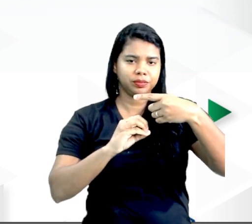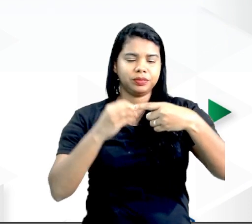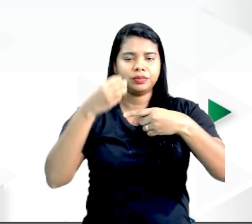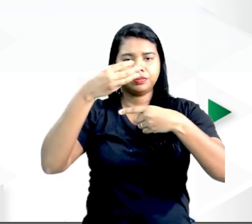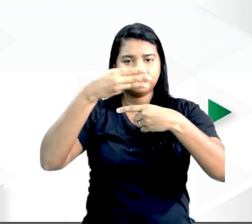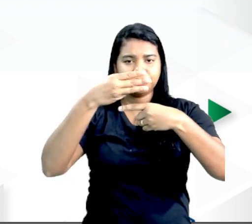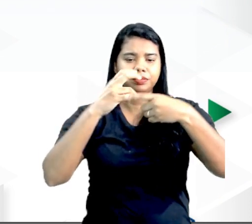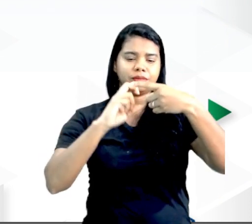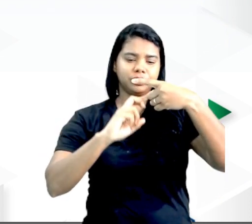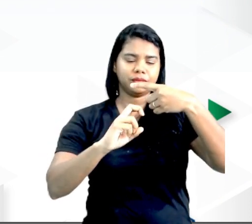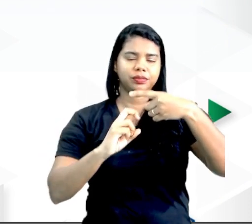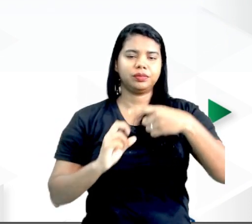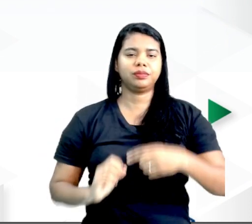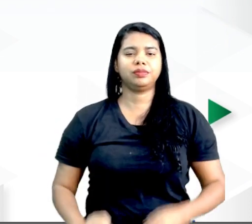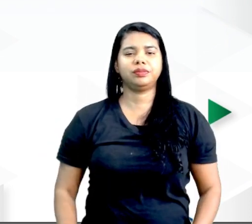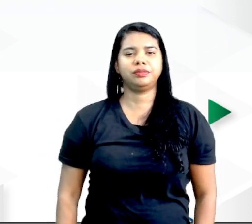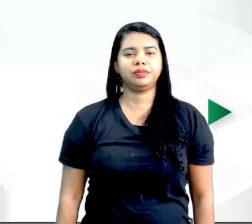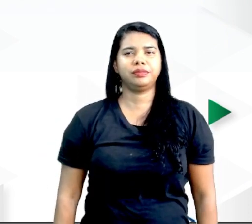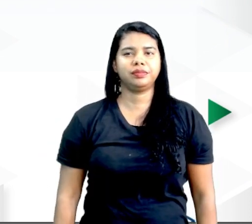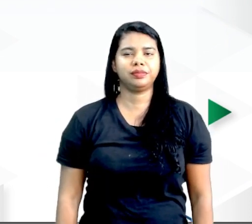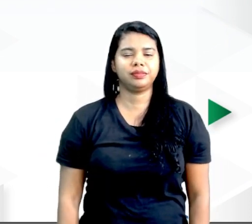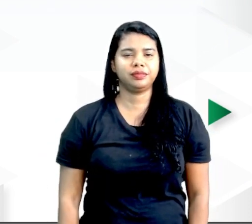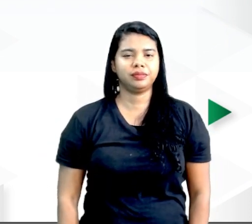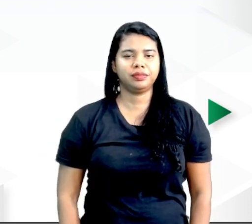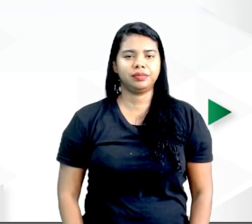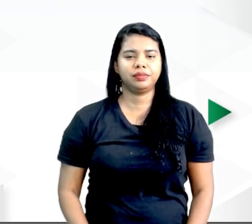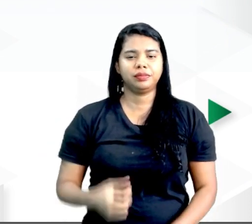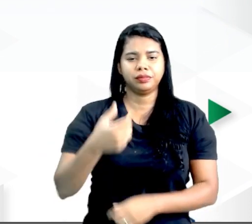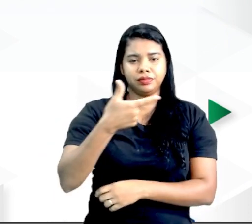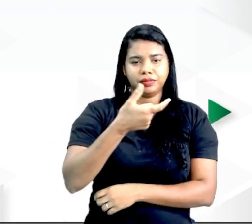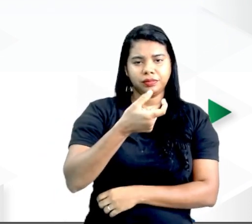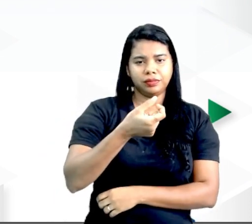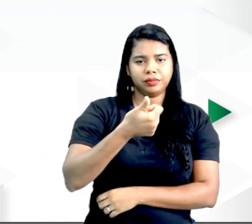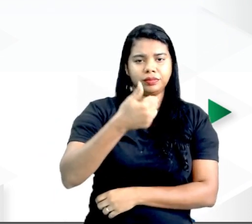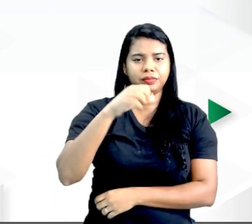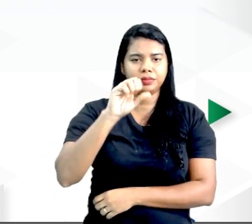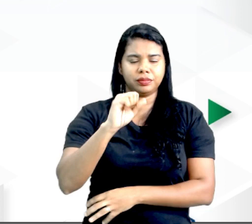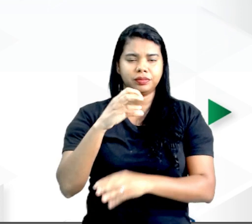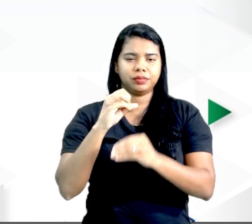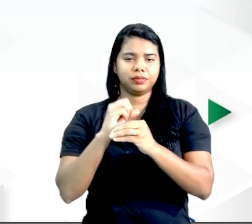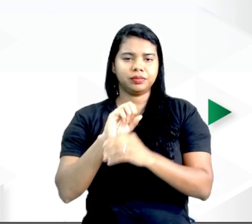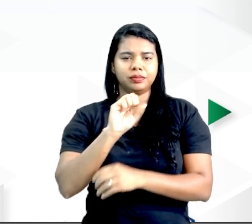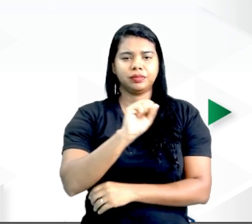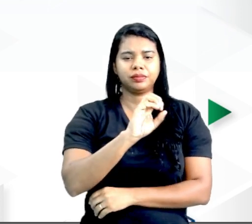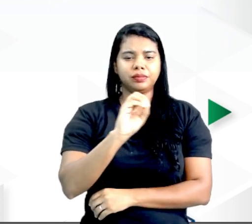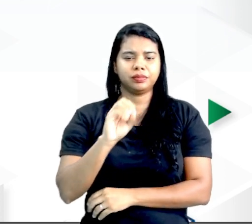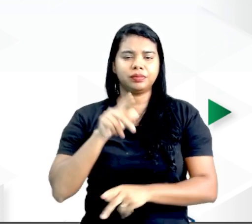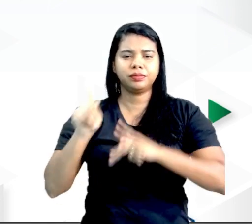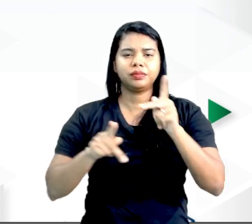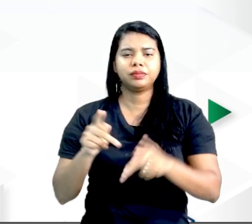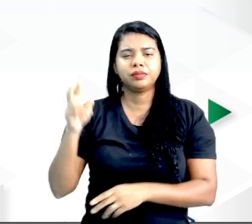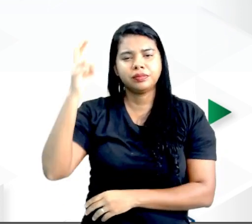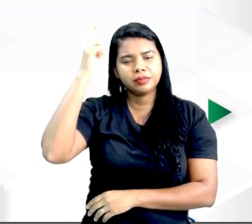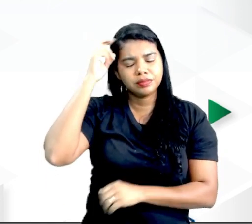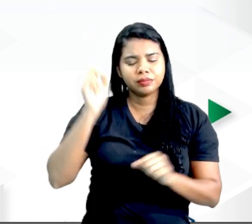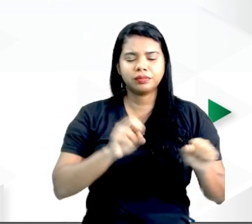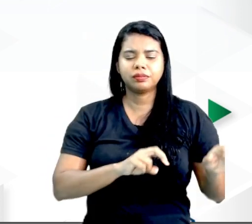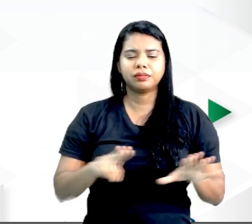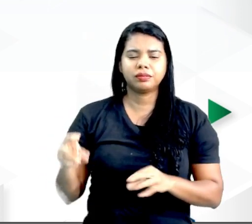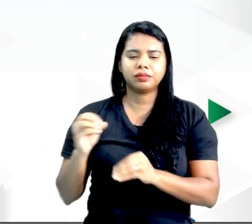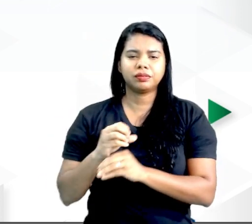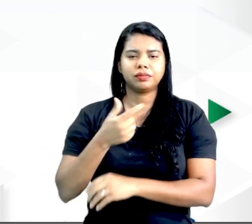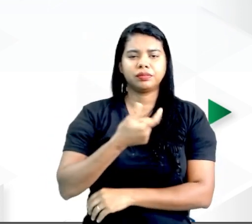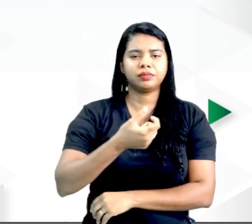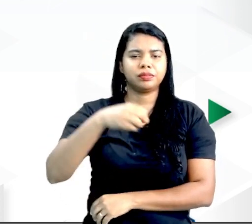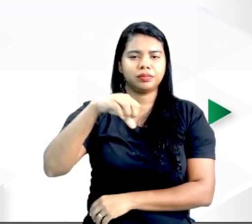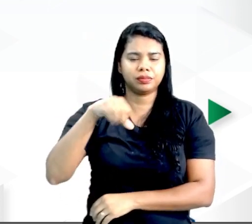Fechou? Então vamos lá. Em 2018, 800 pessoas participaram na Semana Cultural do Bairro. Em 2019, o